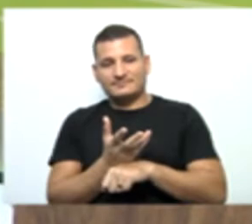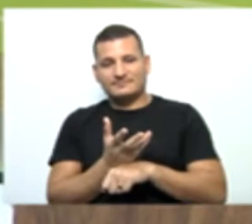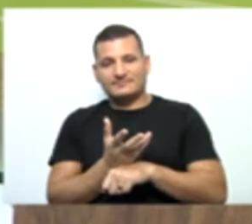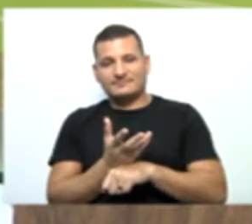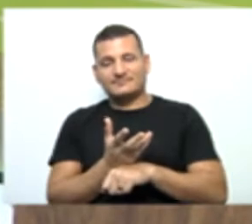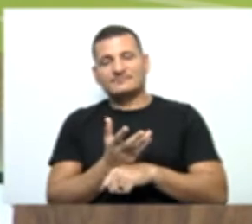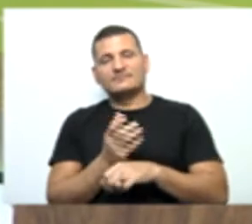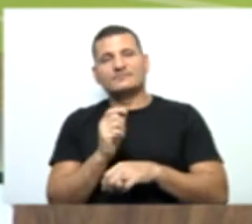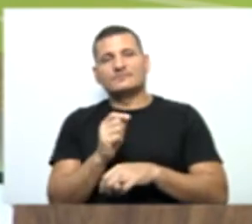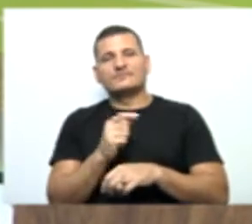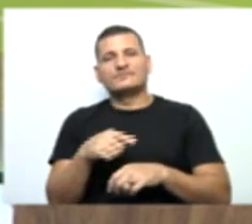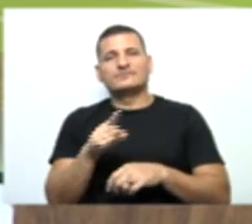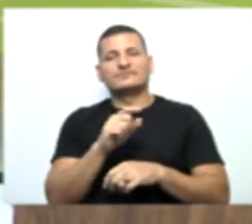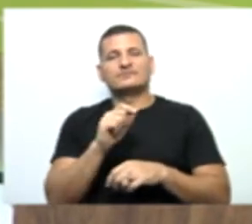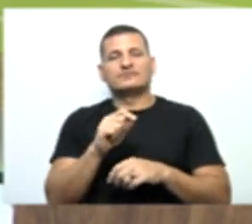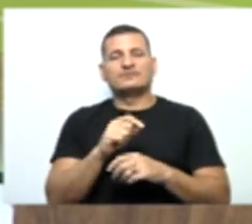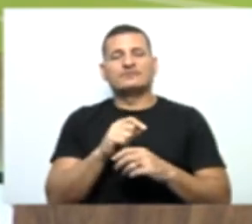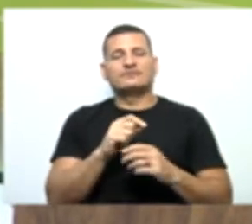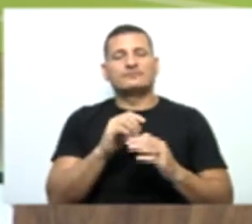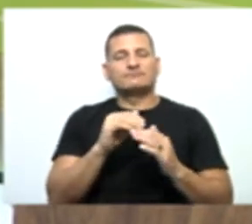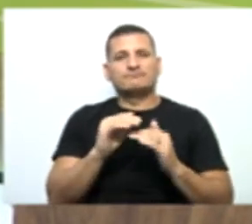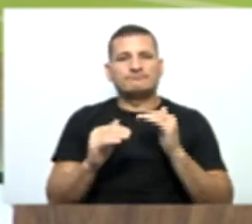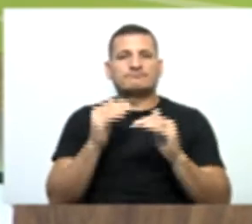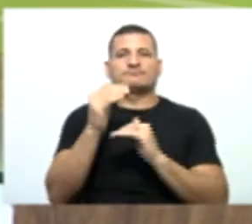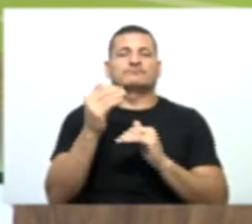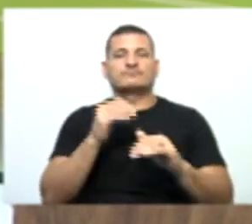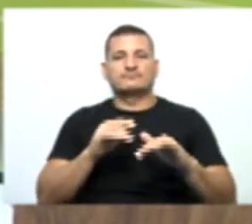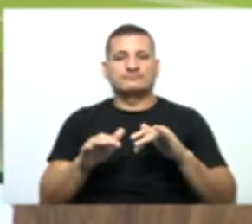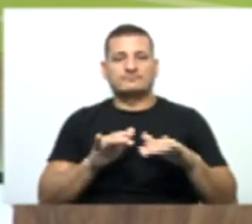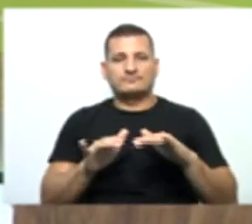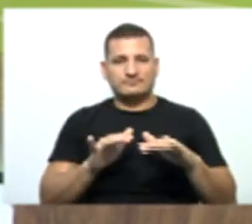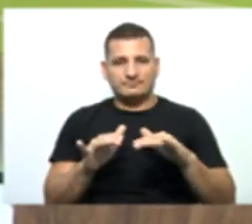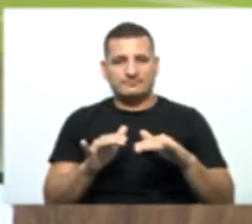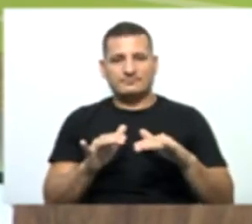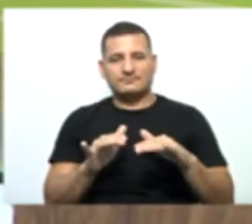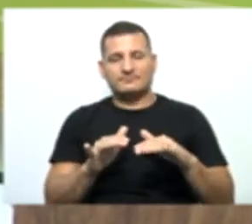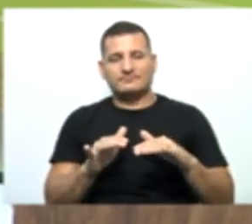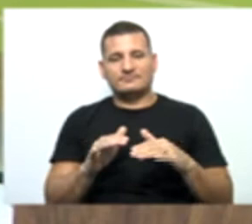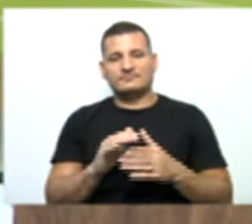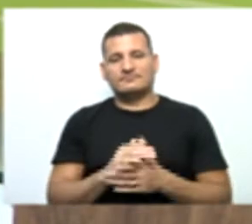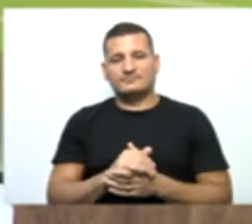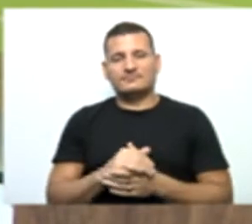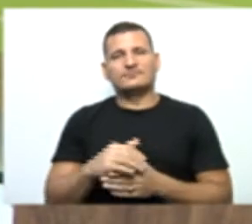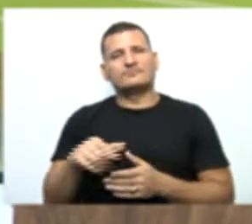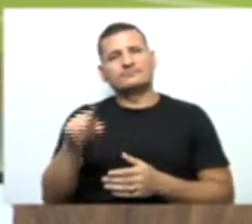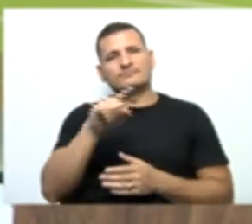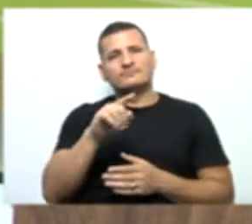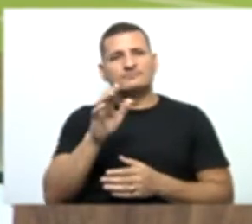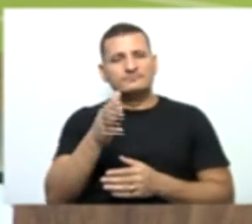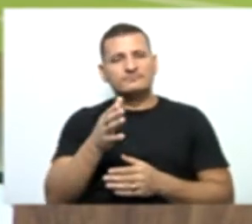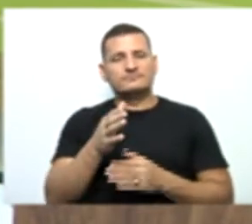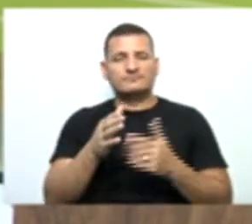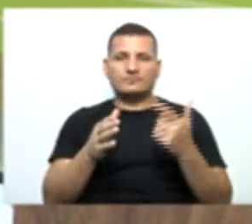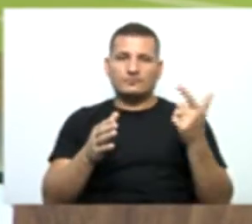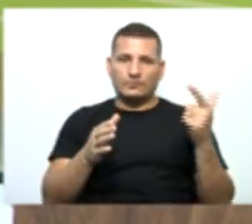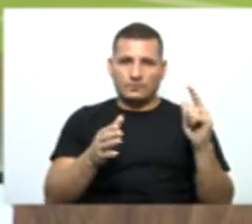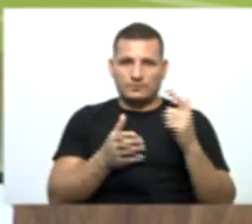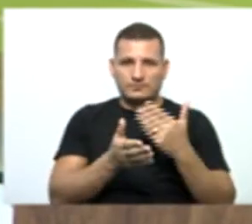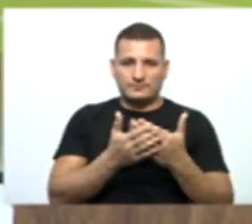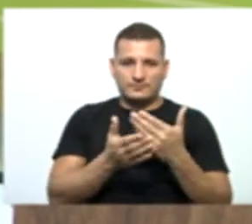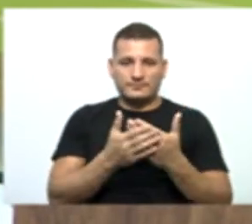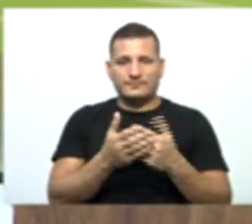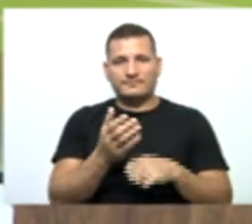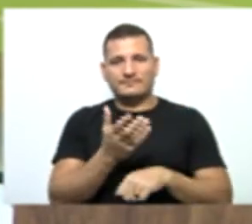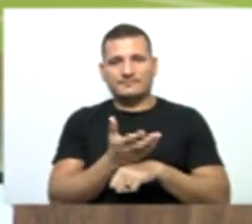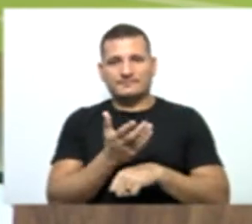levar vocês para um próximo nível da programação. Vocês já vieram aí de outras disciplinas,